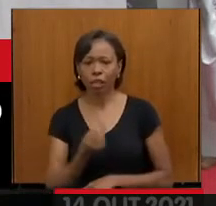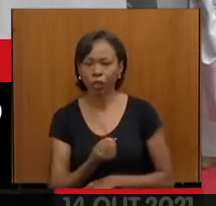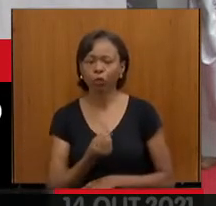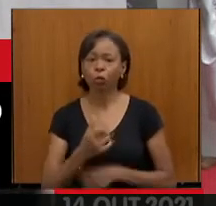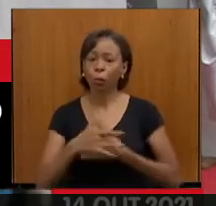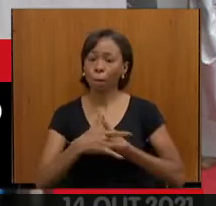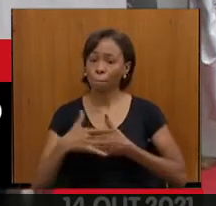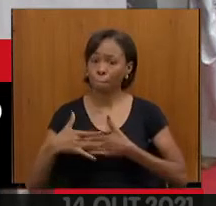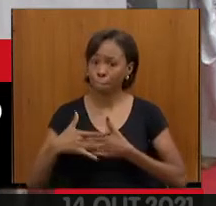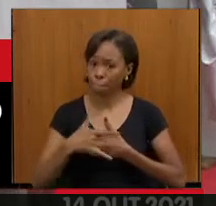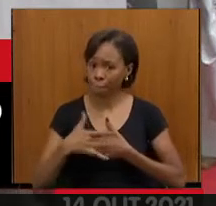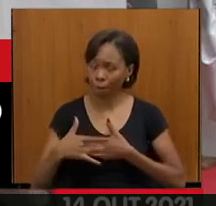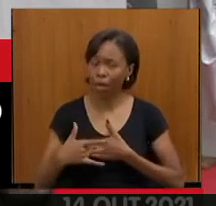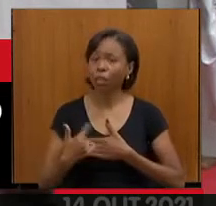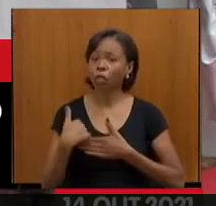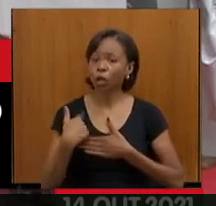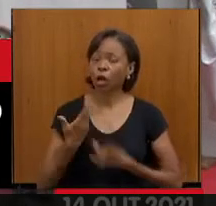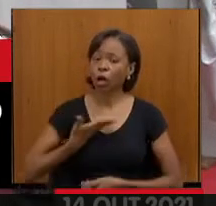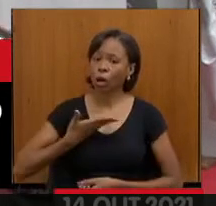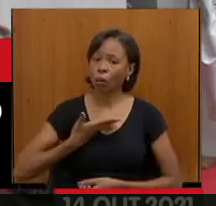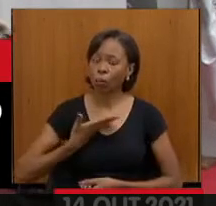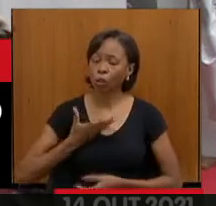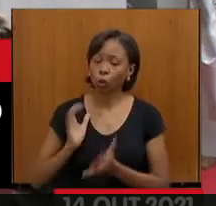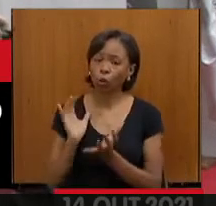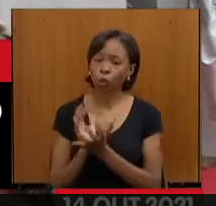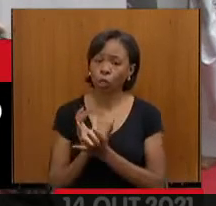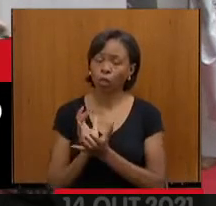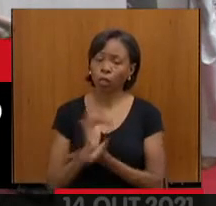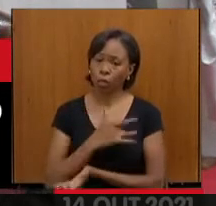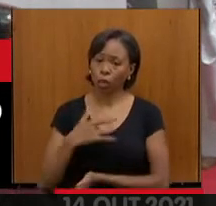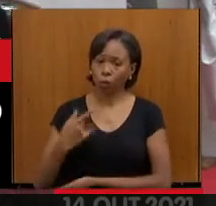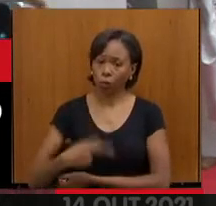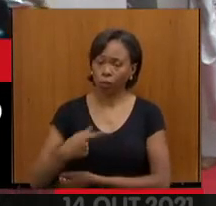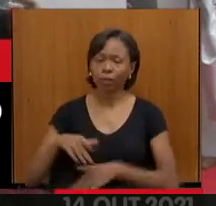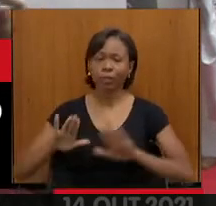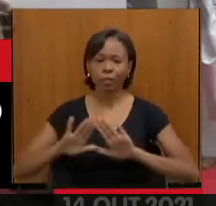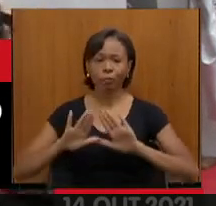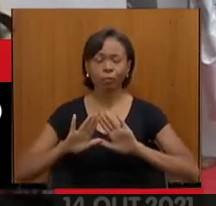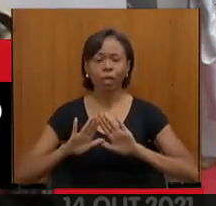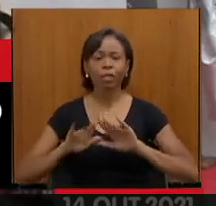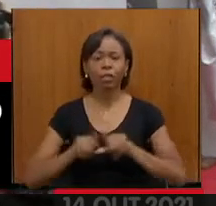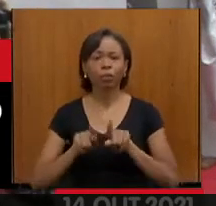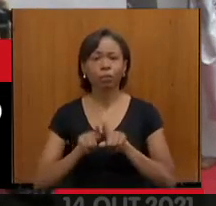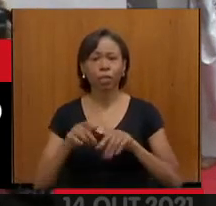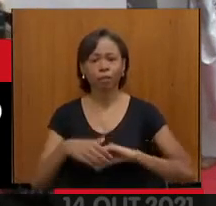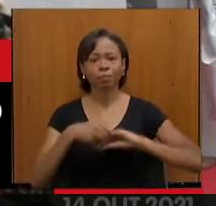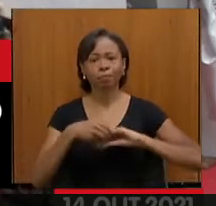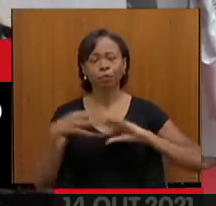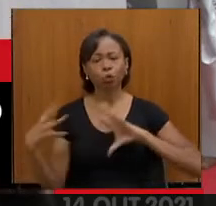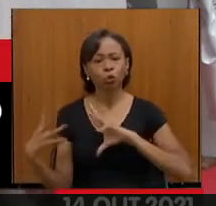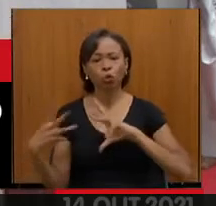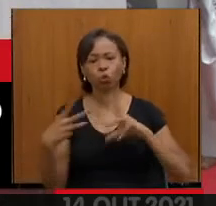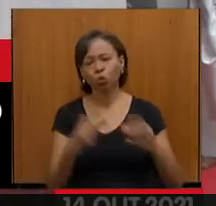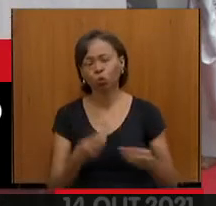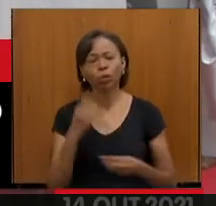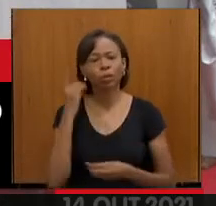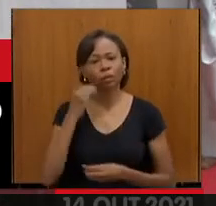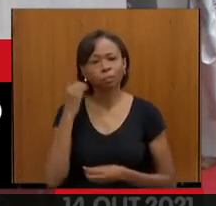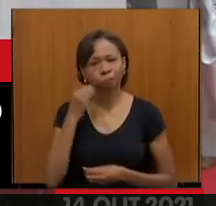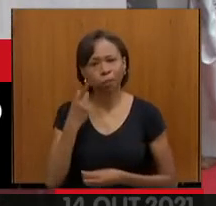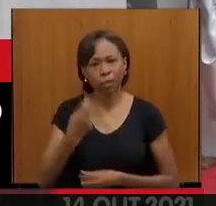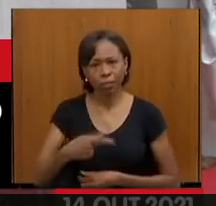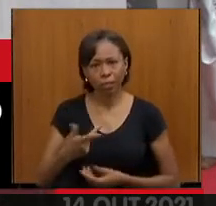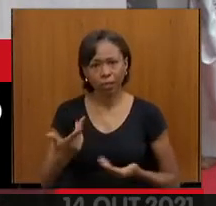médico, meu companheiro na Comissão de Saúde da Assembleia de Minas, e na pessoa dele cumprimento todos os deputados e deputadas